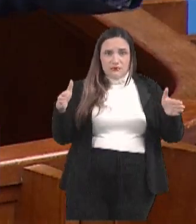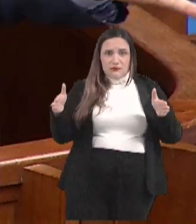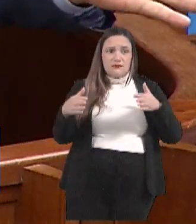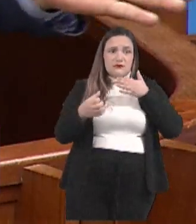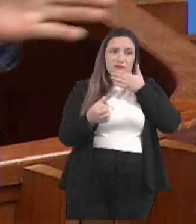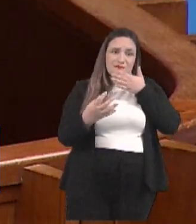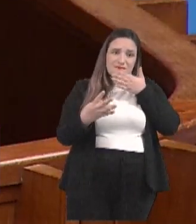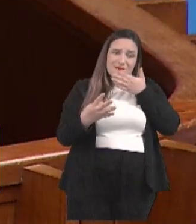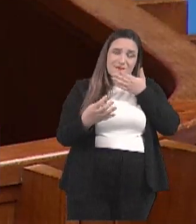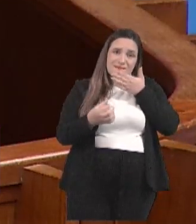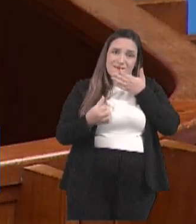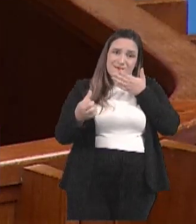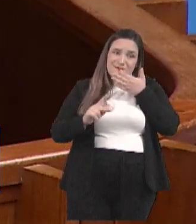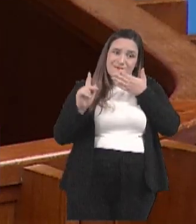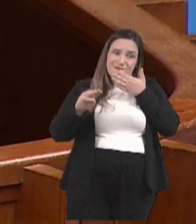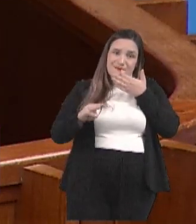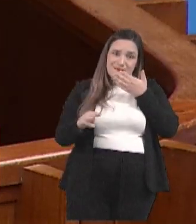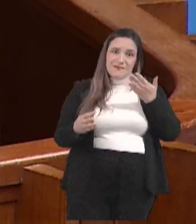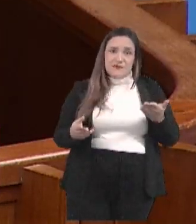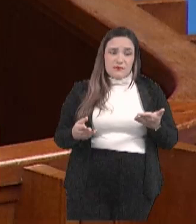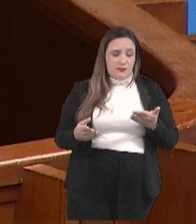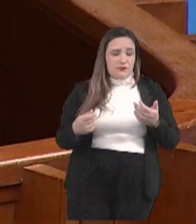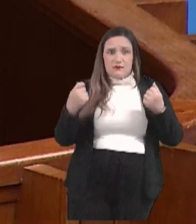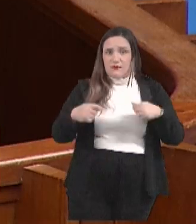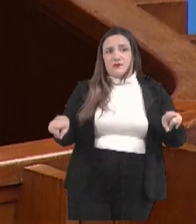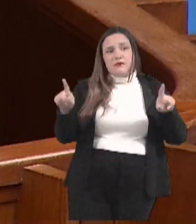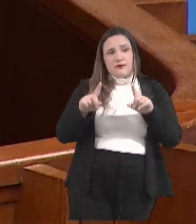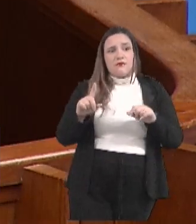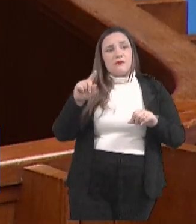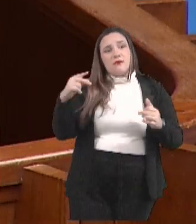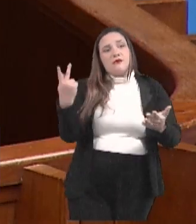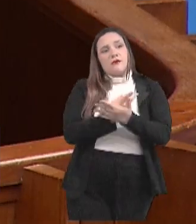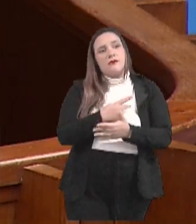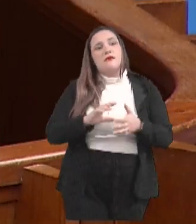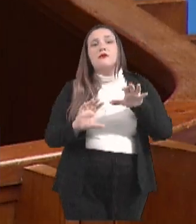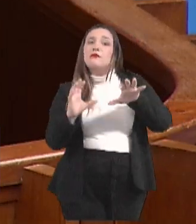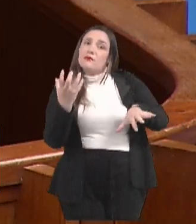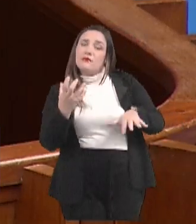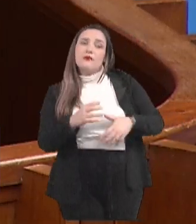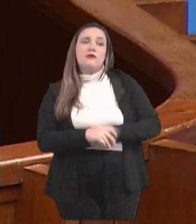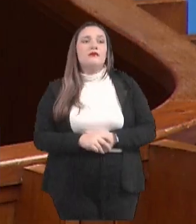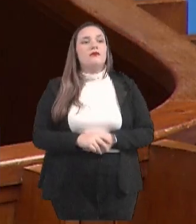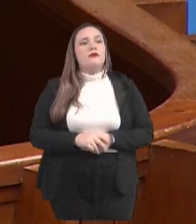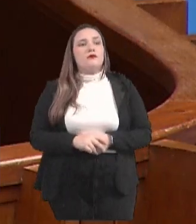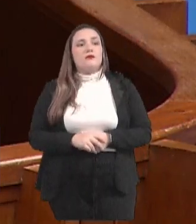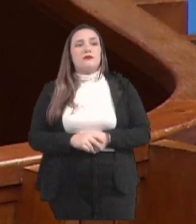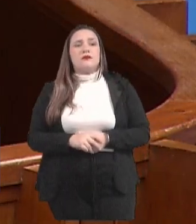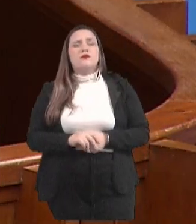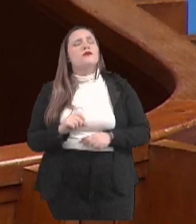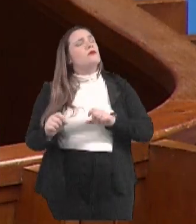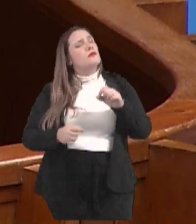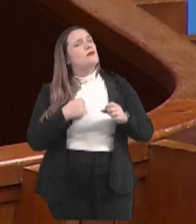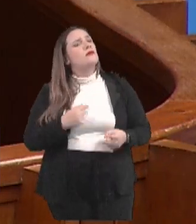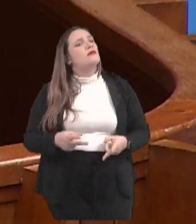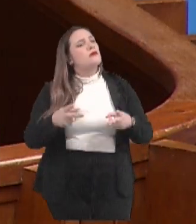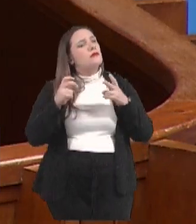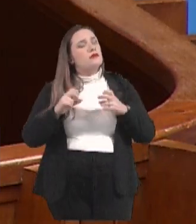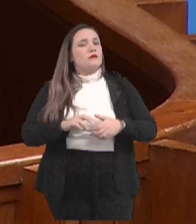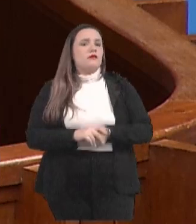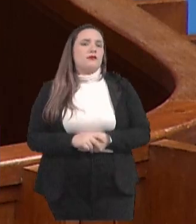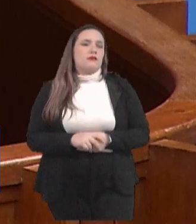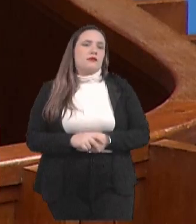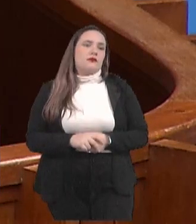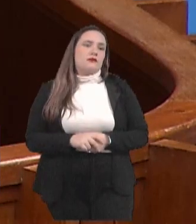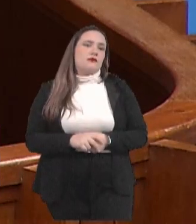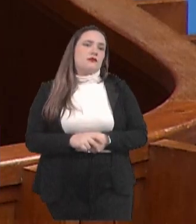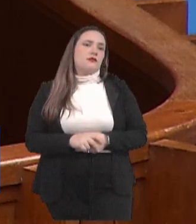depois de 64, ele tem que ratificar. Então foi um erro do Congresso Nacional e, na minha visão,